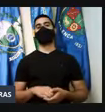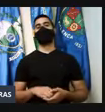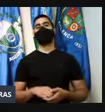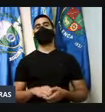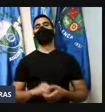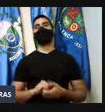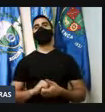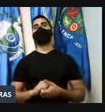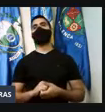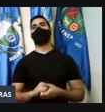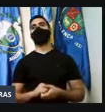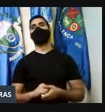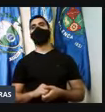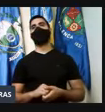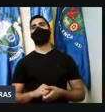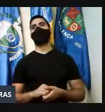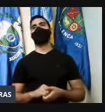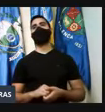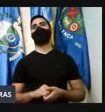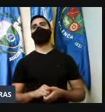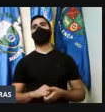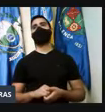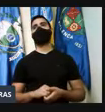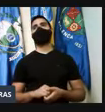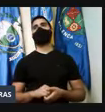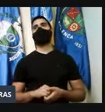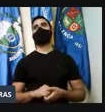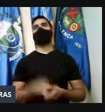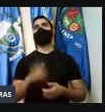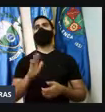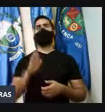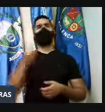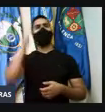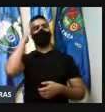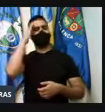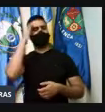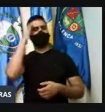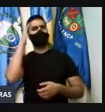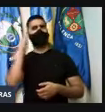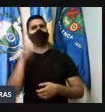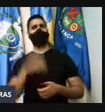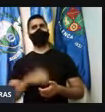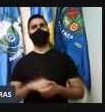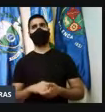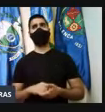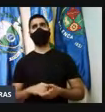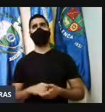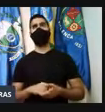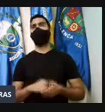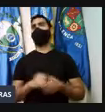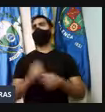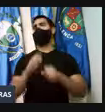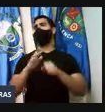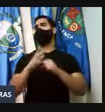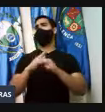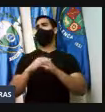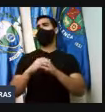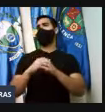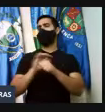todo mundo sabe que essa doença aí chegou a matar até quase 1.300 pessoas num dia no